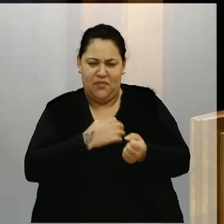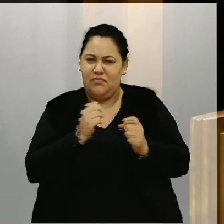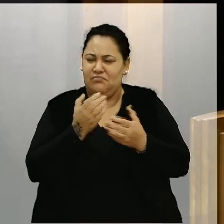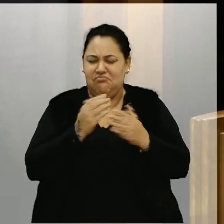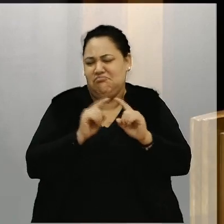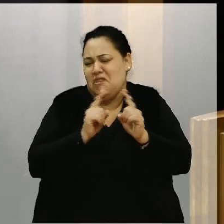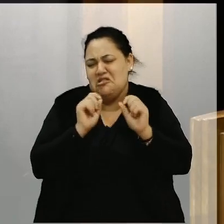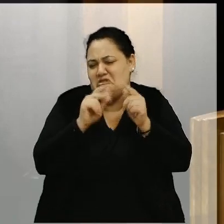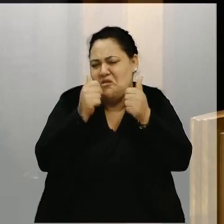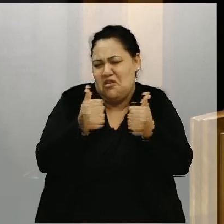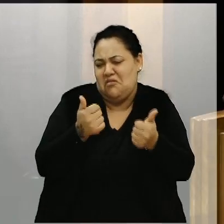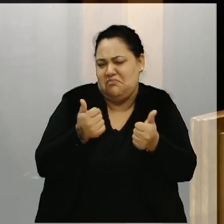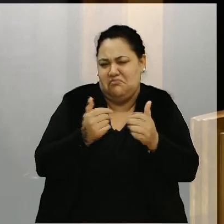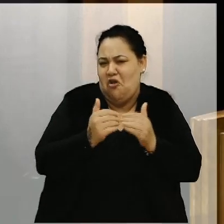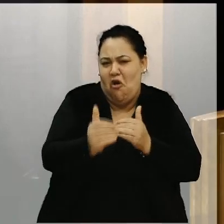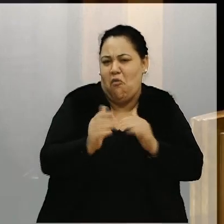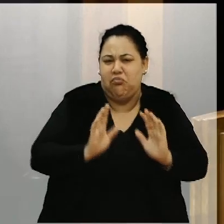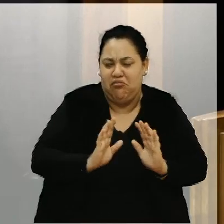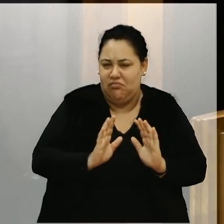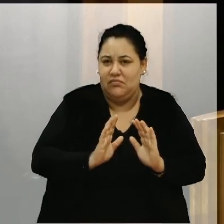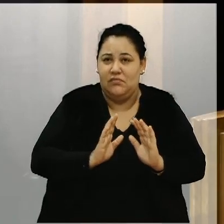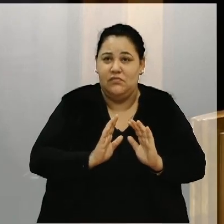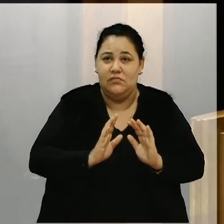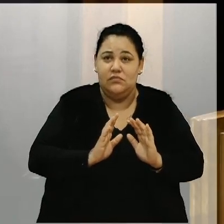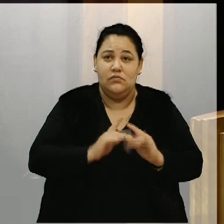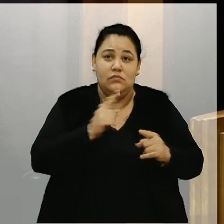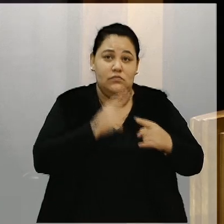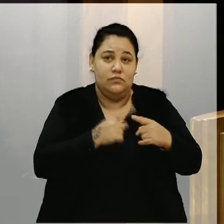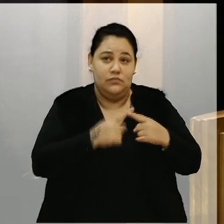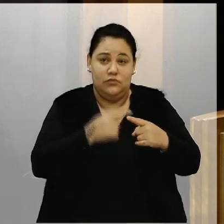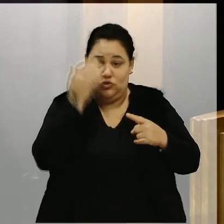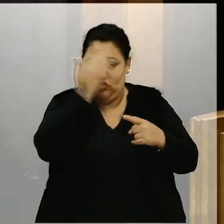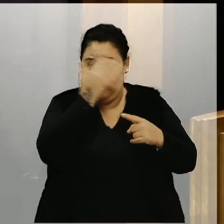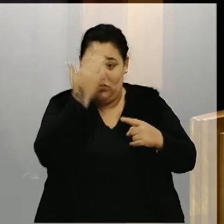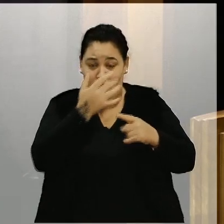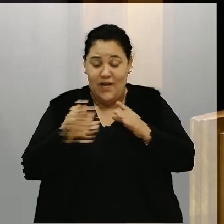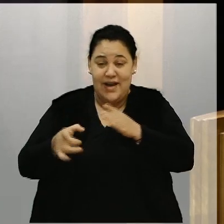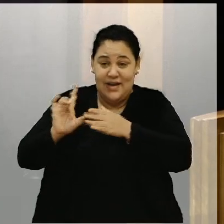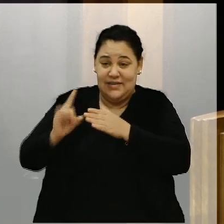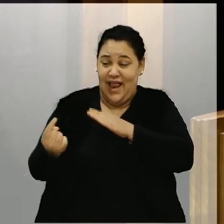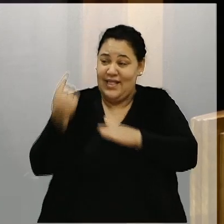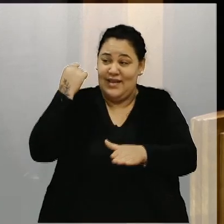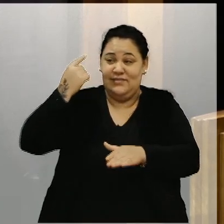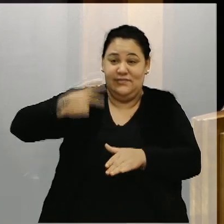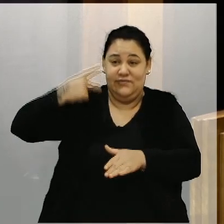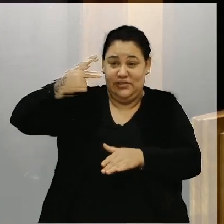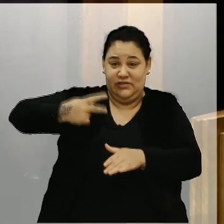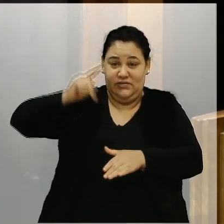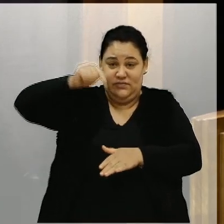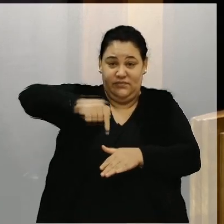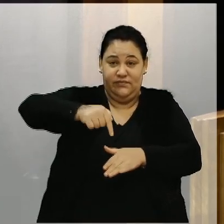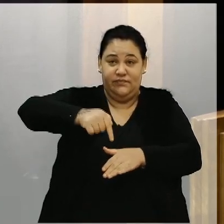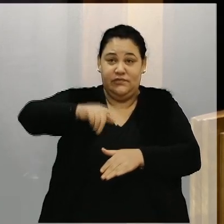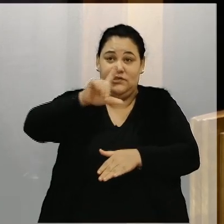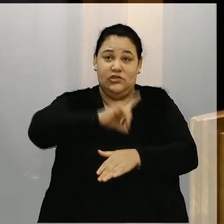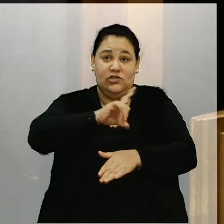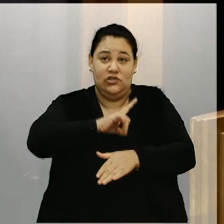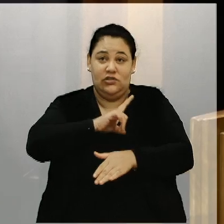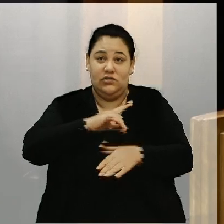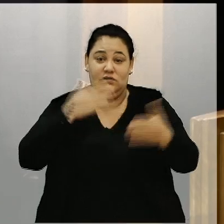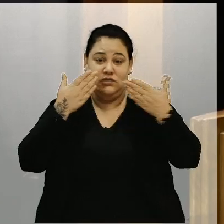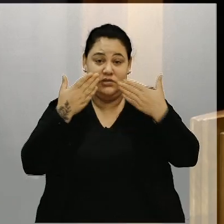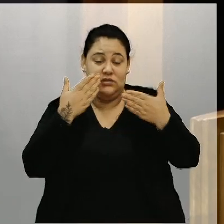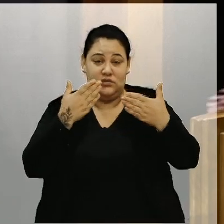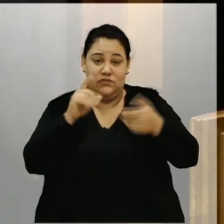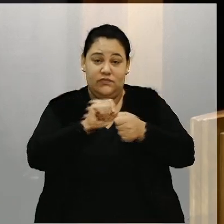lá. Quando o atual prefeito Adiló era vereador nessa casa, ele tinha a prerrogativa também de